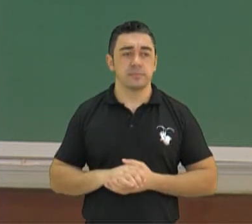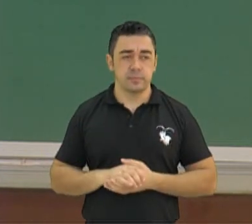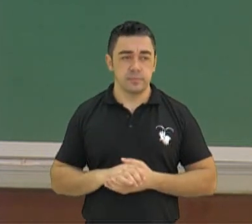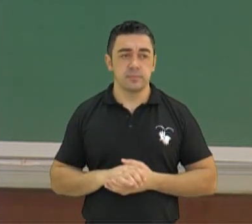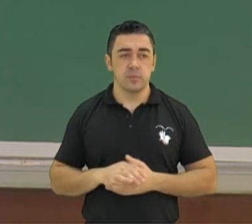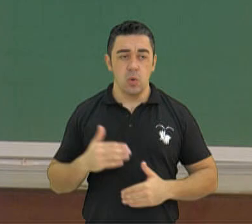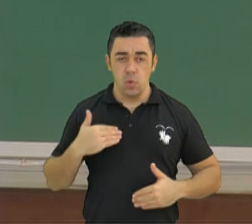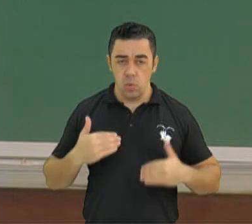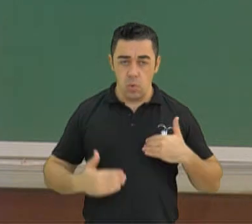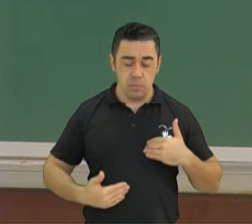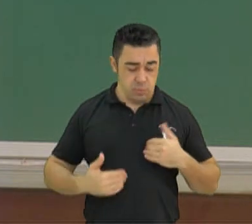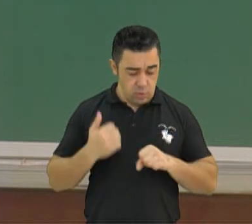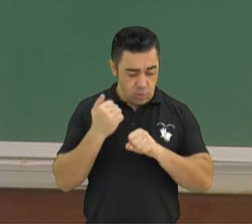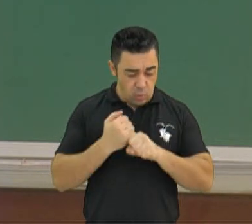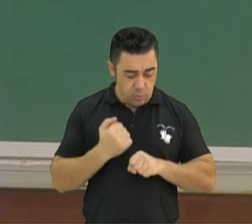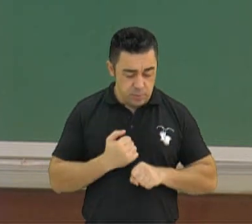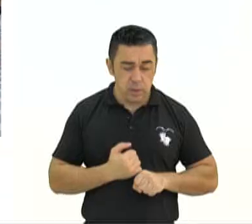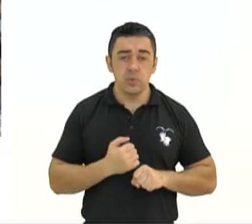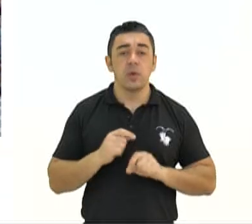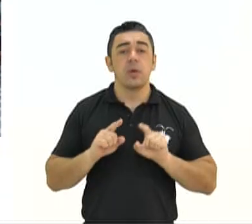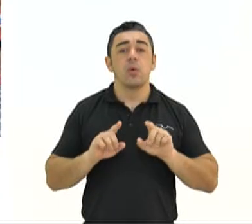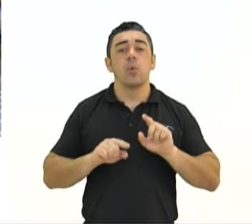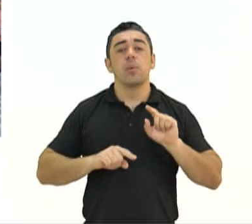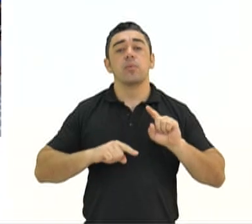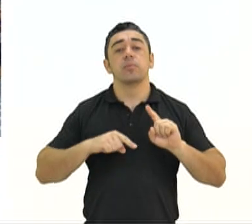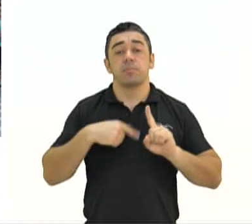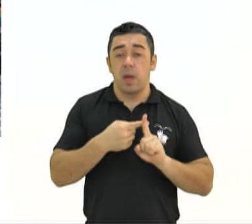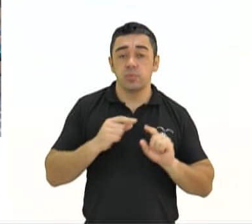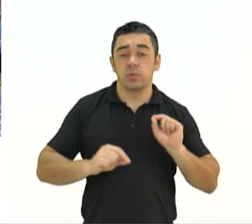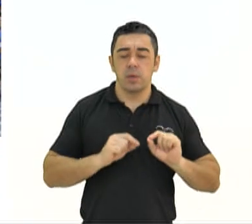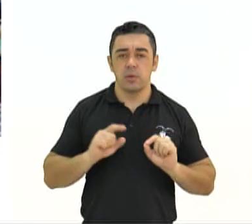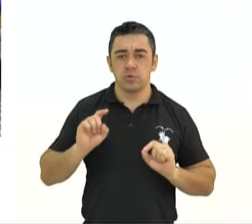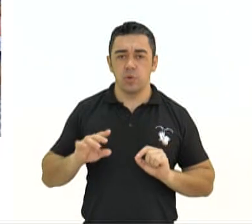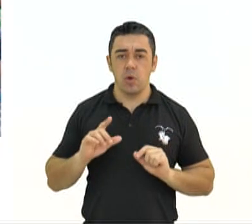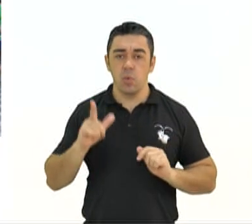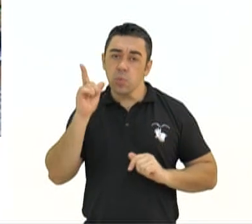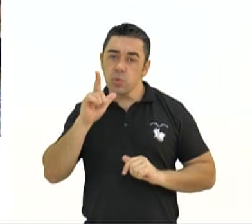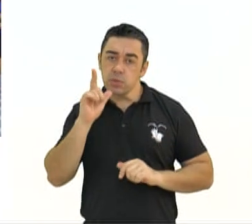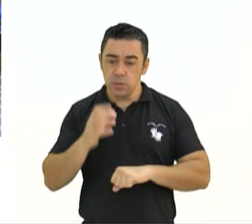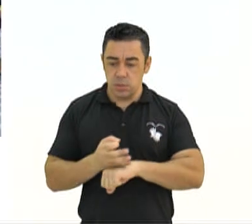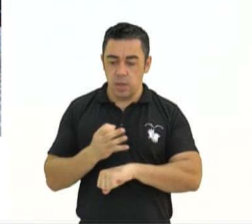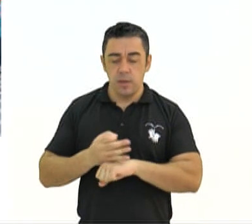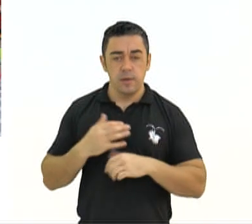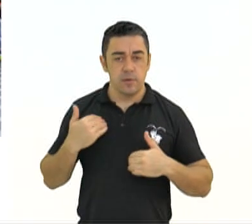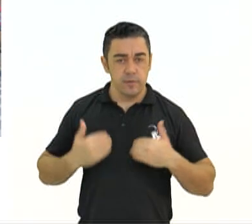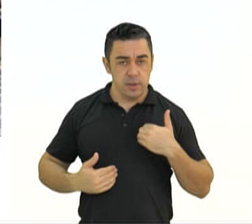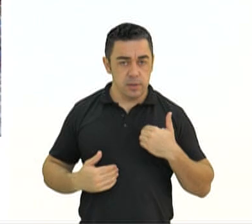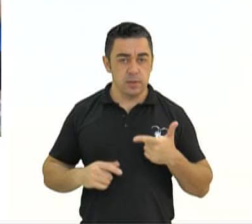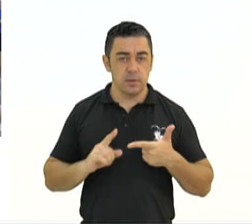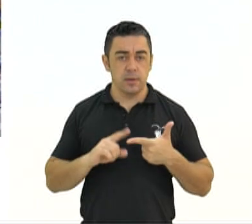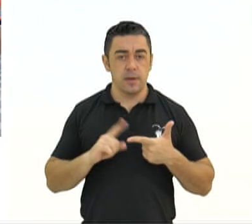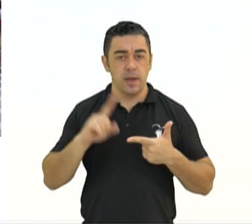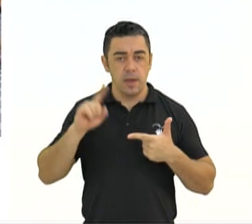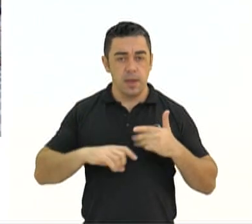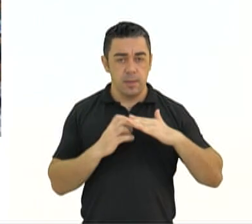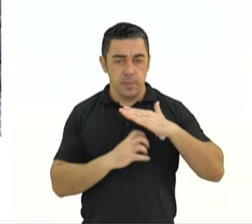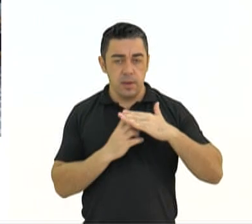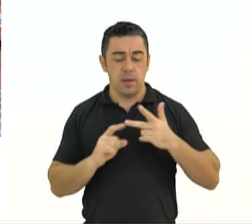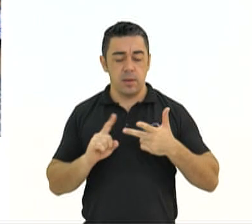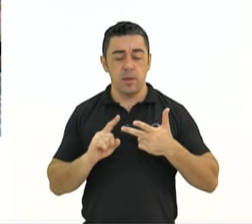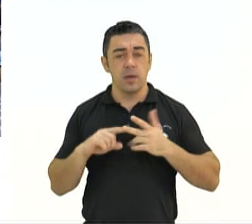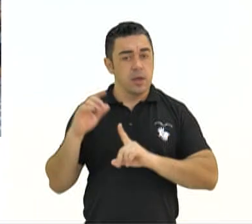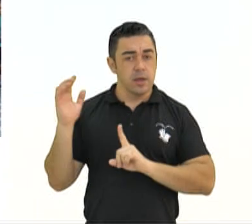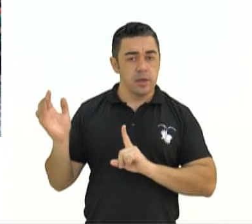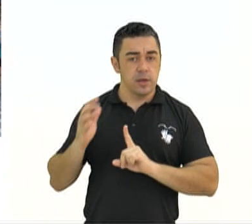O corpo esculpido reflete, além da performance física, o sucesso empresarial, poder e influência